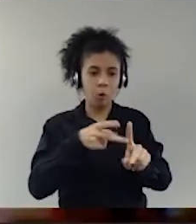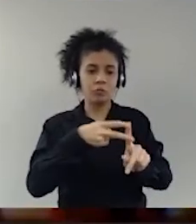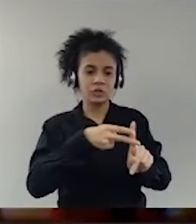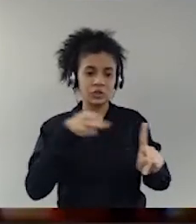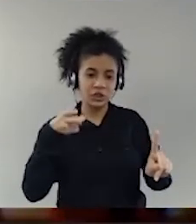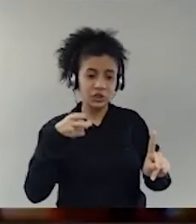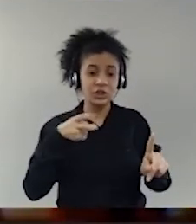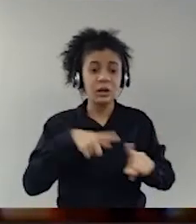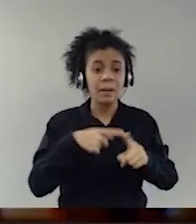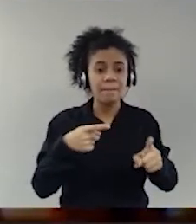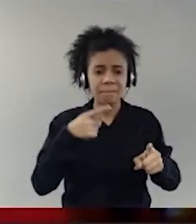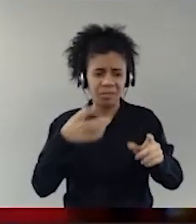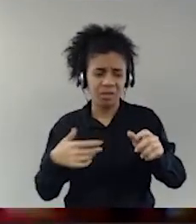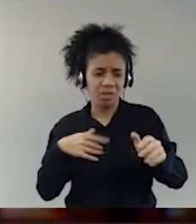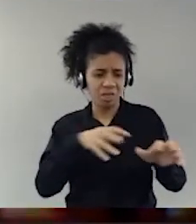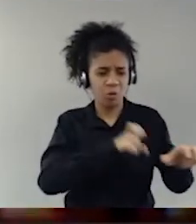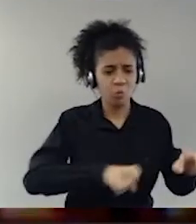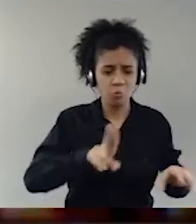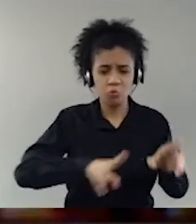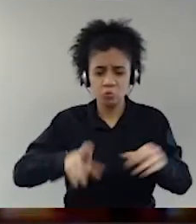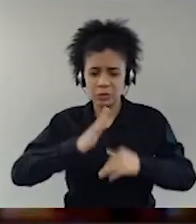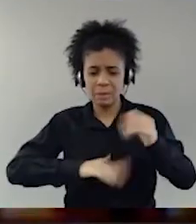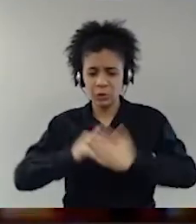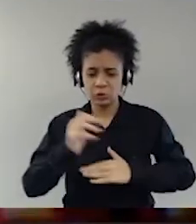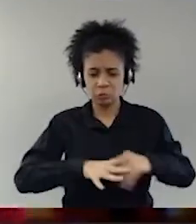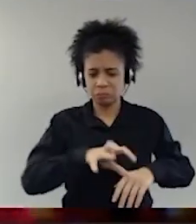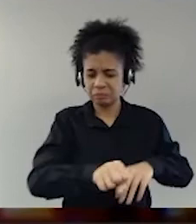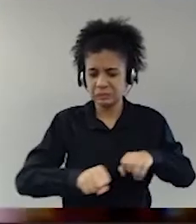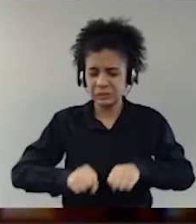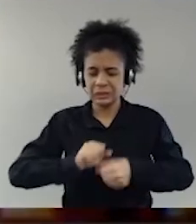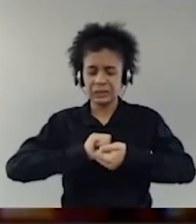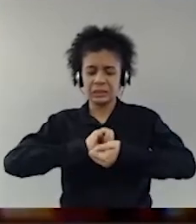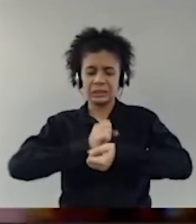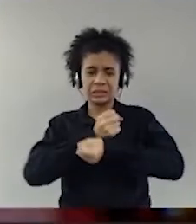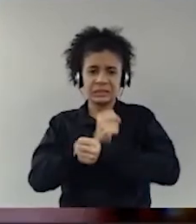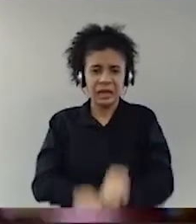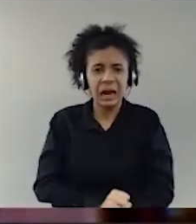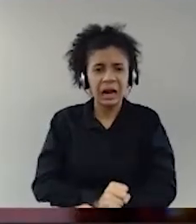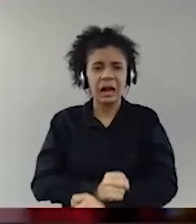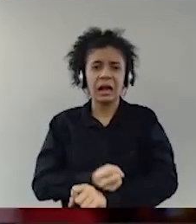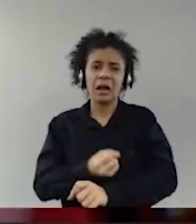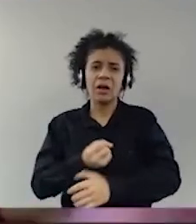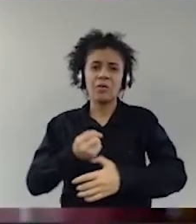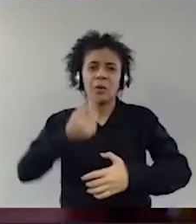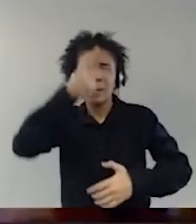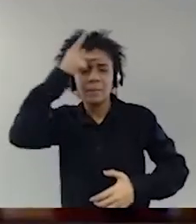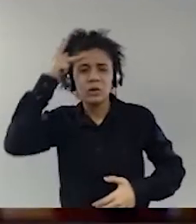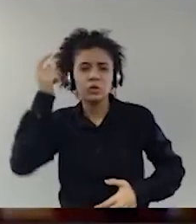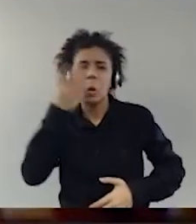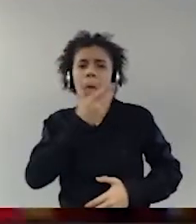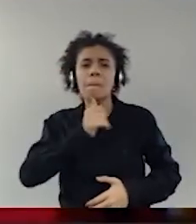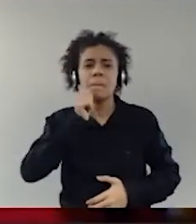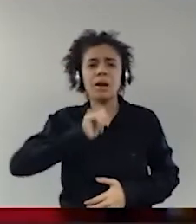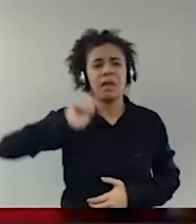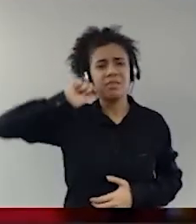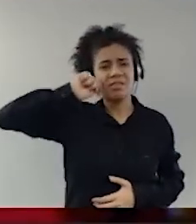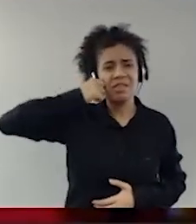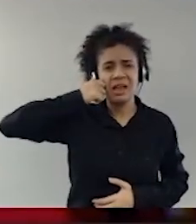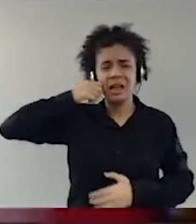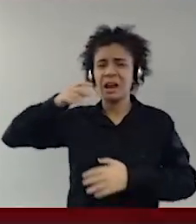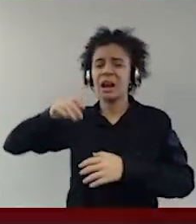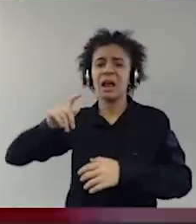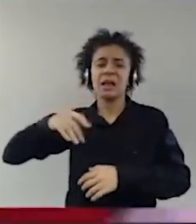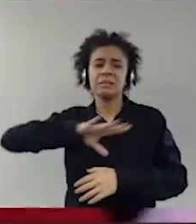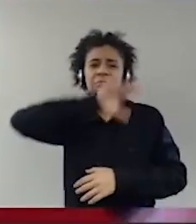partir da apropriação da mão de obra escravizada de corpos de homens e mulheres negros trazidos de